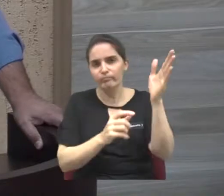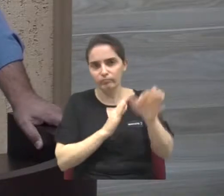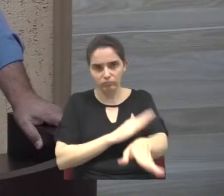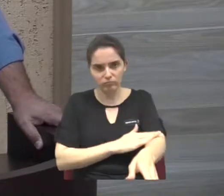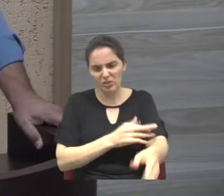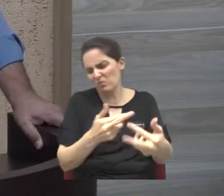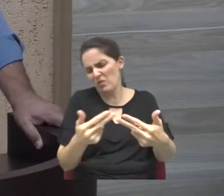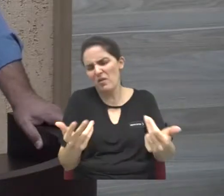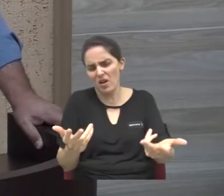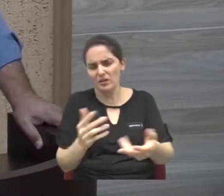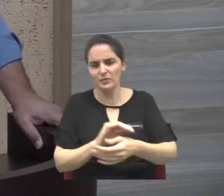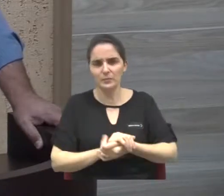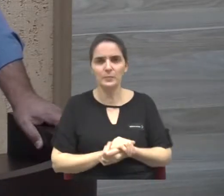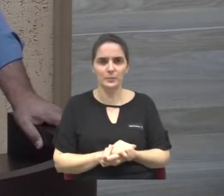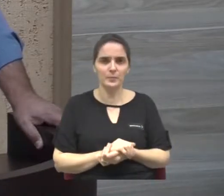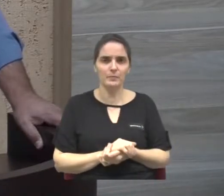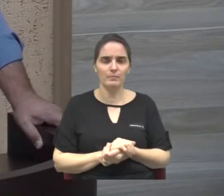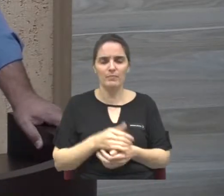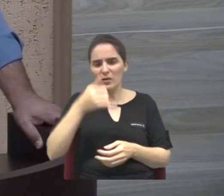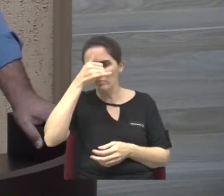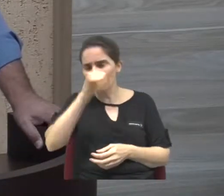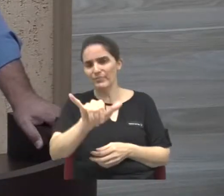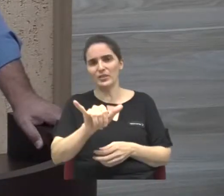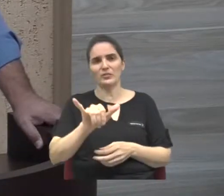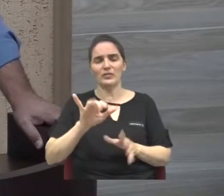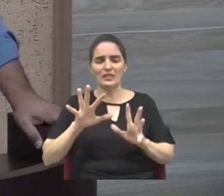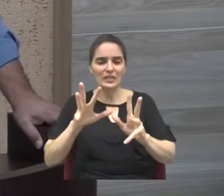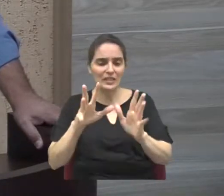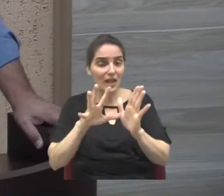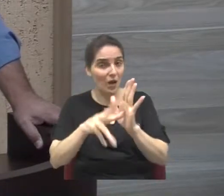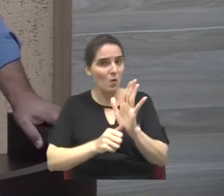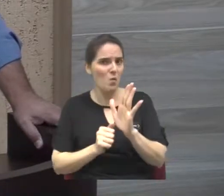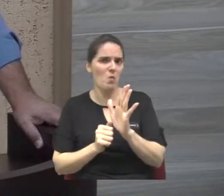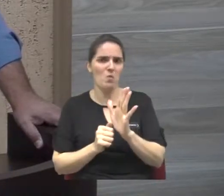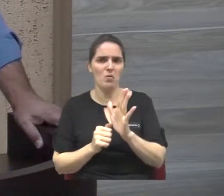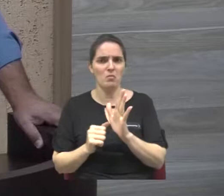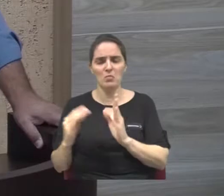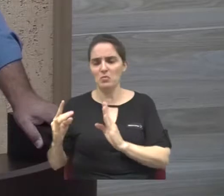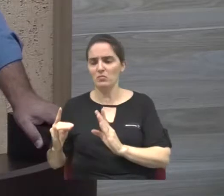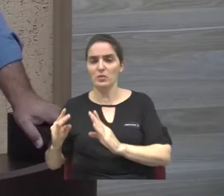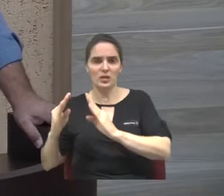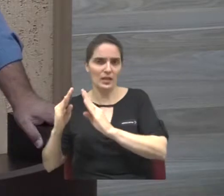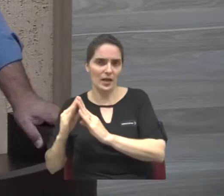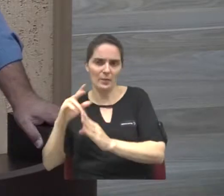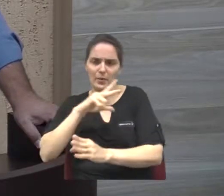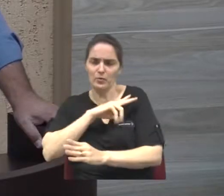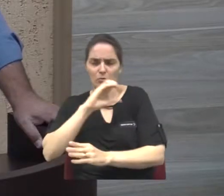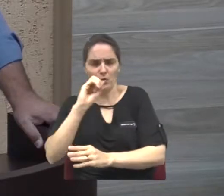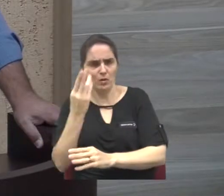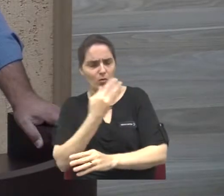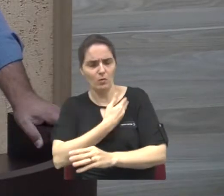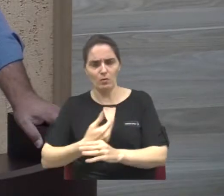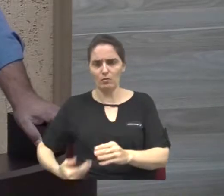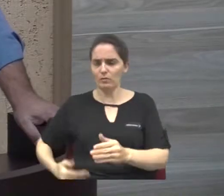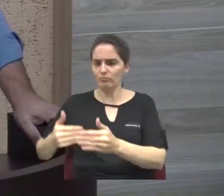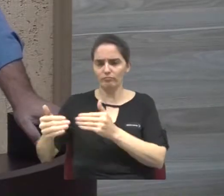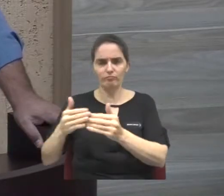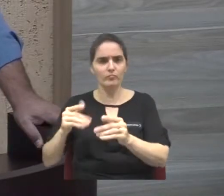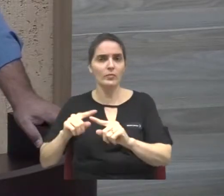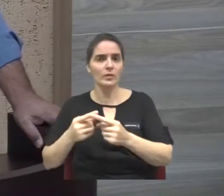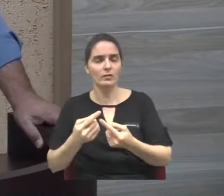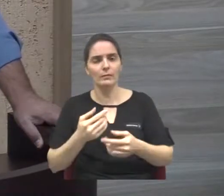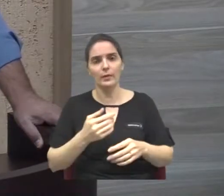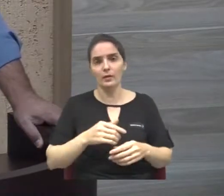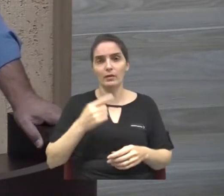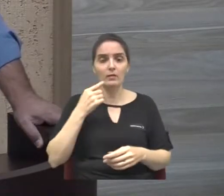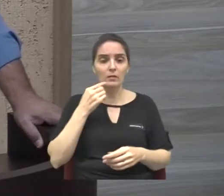furto, esse tipo de roubo, seja em prédio público, prédio privado. Então, fica aqui o meu pedido ao prefeito, à vereadora Érica, que comunique isso ao prefeito,